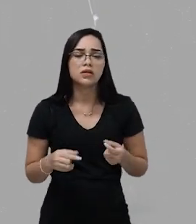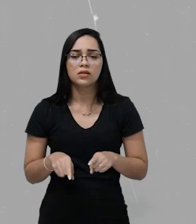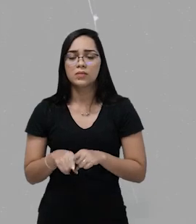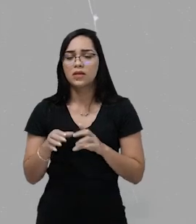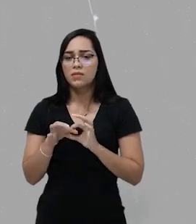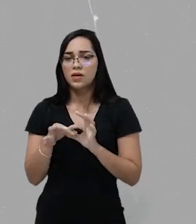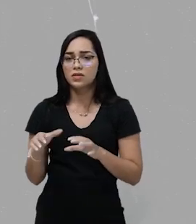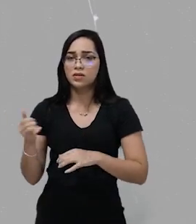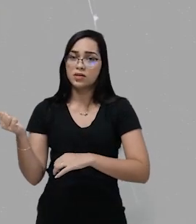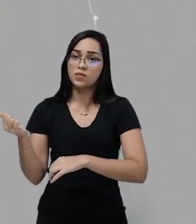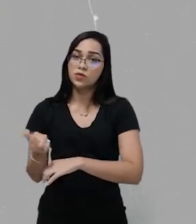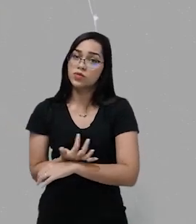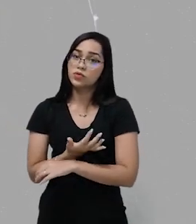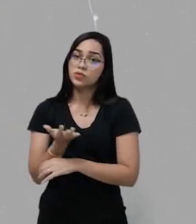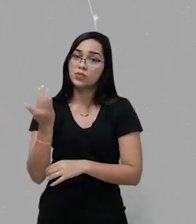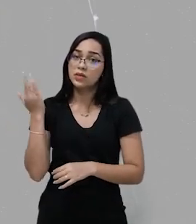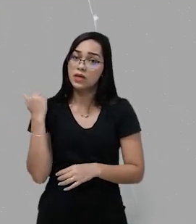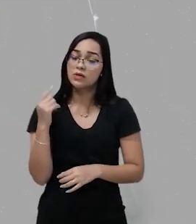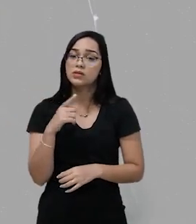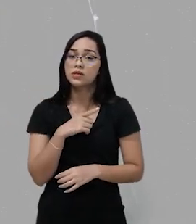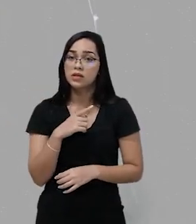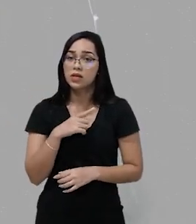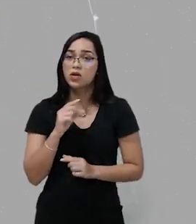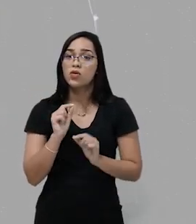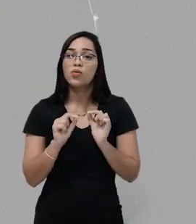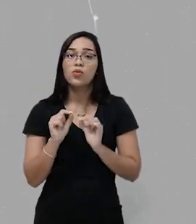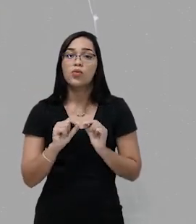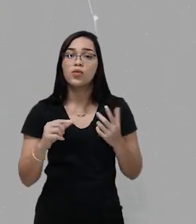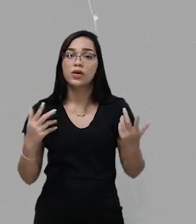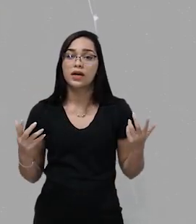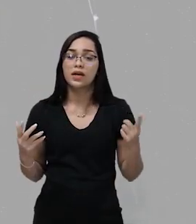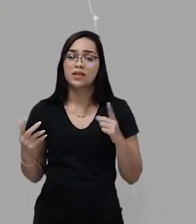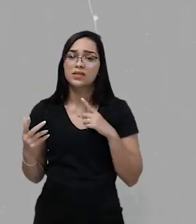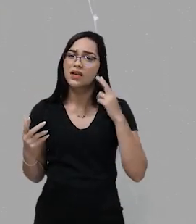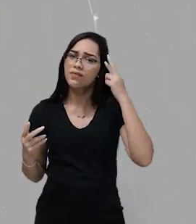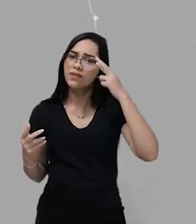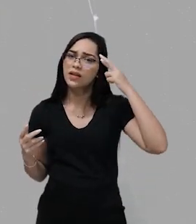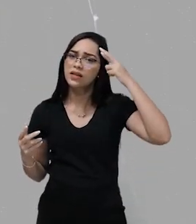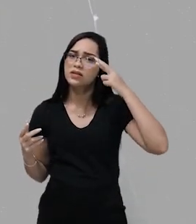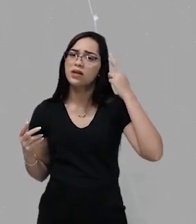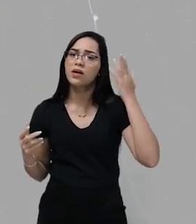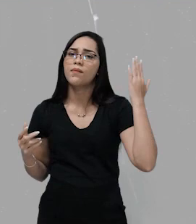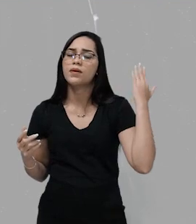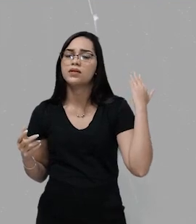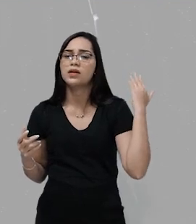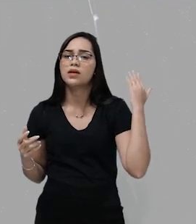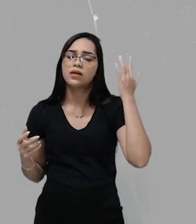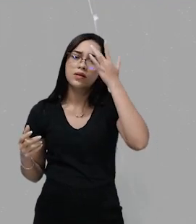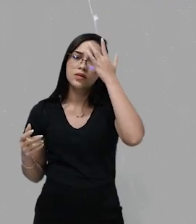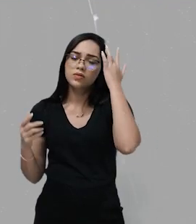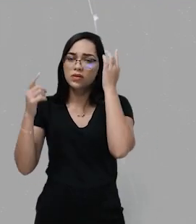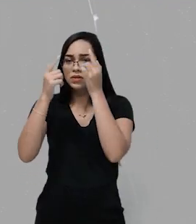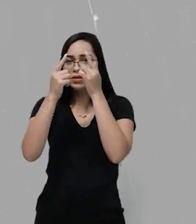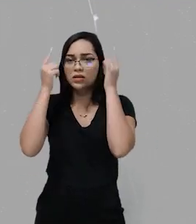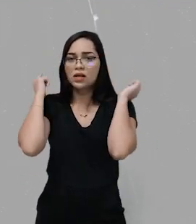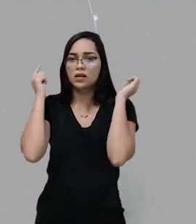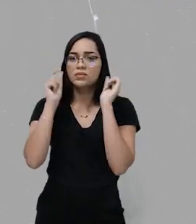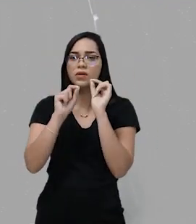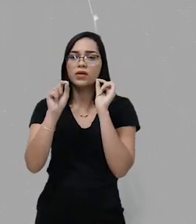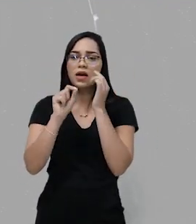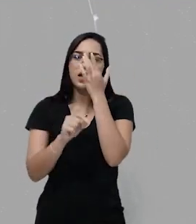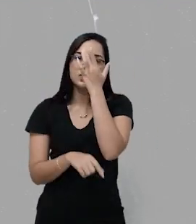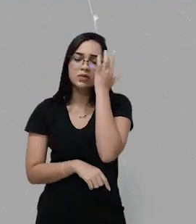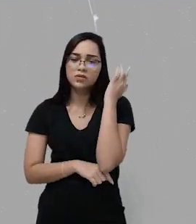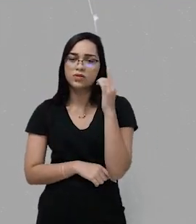das emoções, naquela época as tragédias traziam essa reflexão lá pelos gregos, para que as